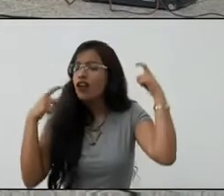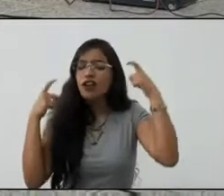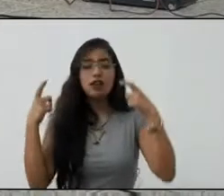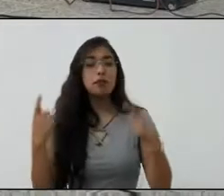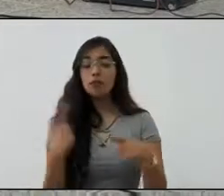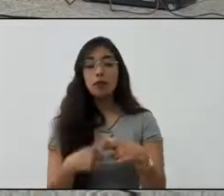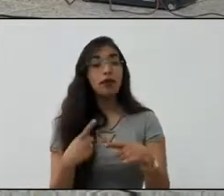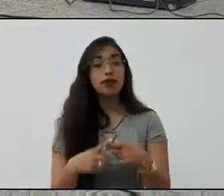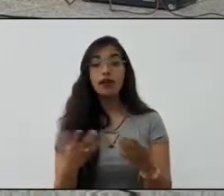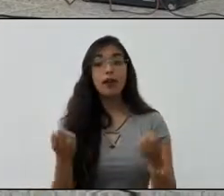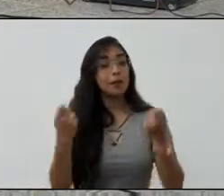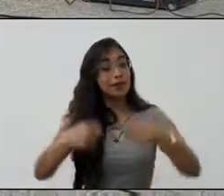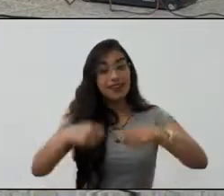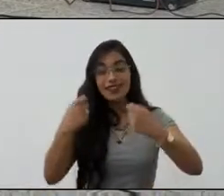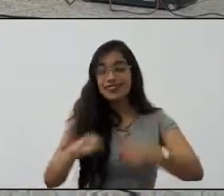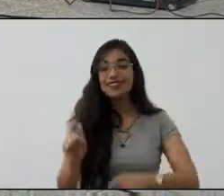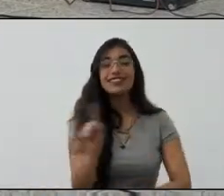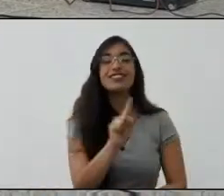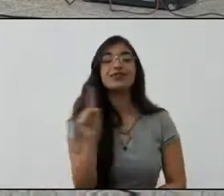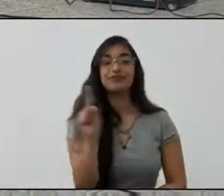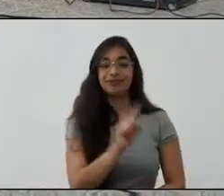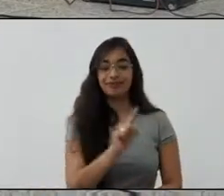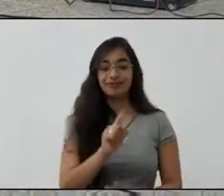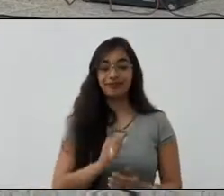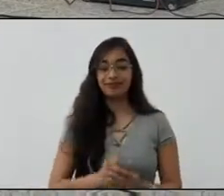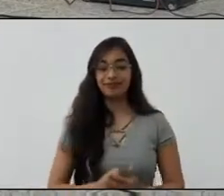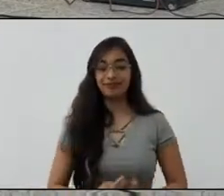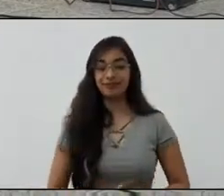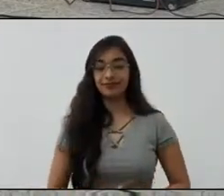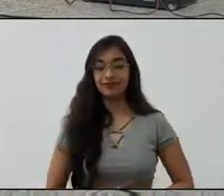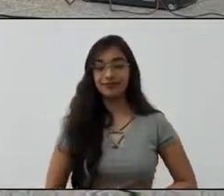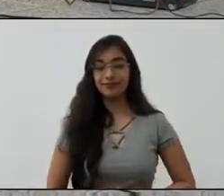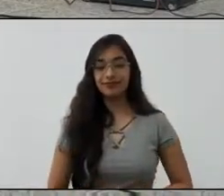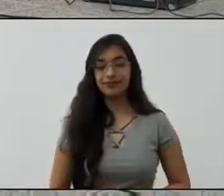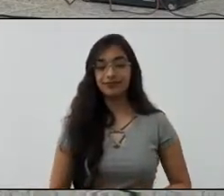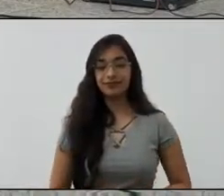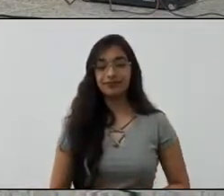postas diante de nós como afronta iminente?